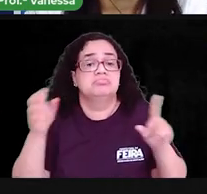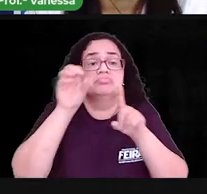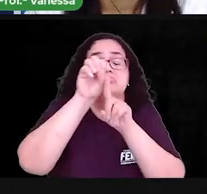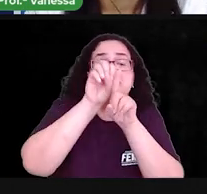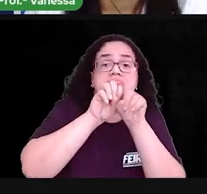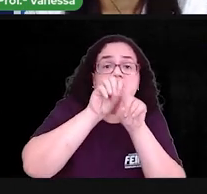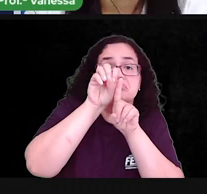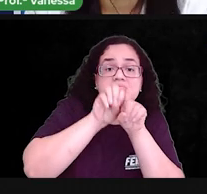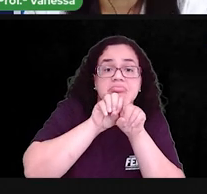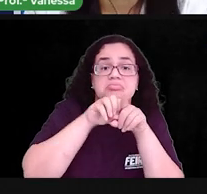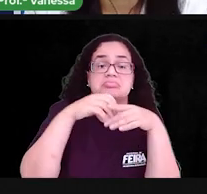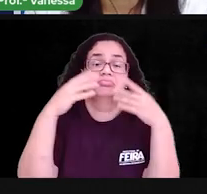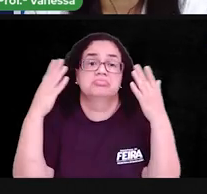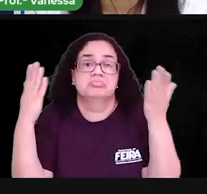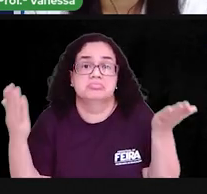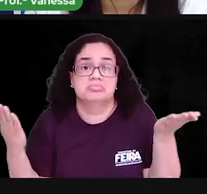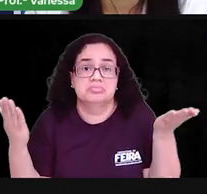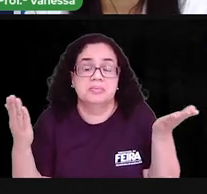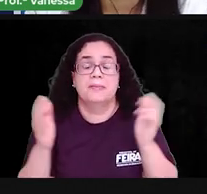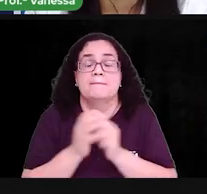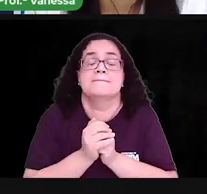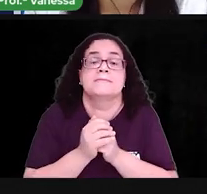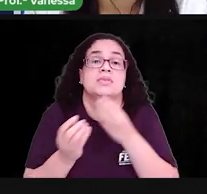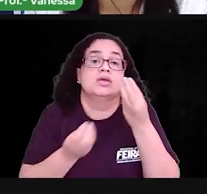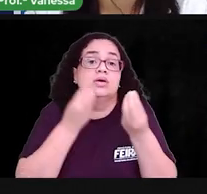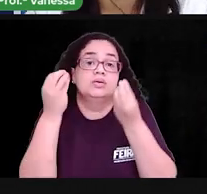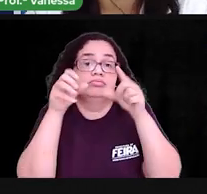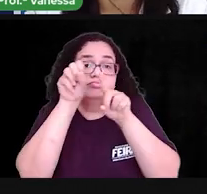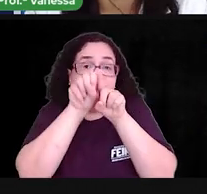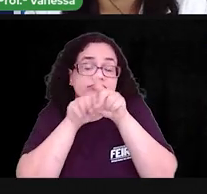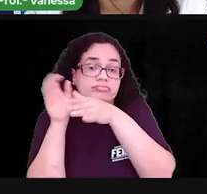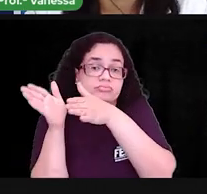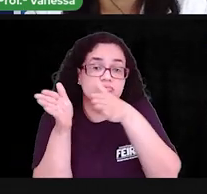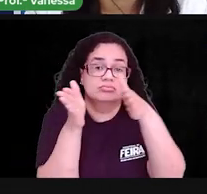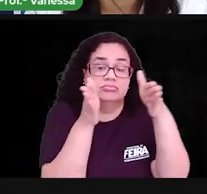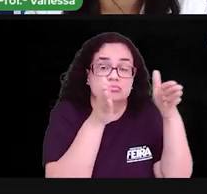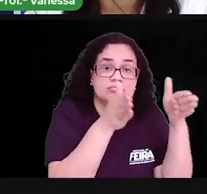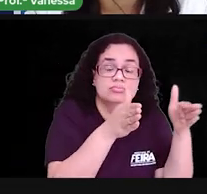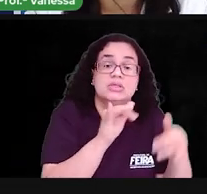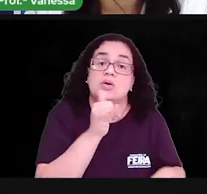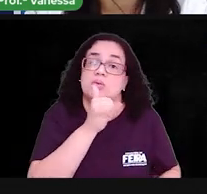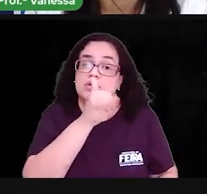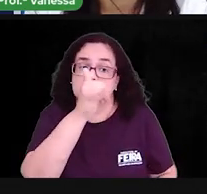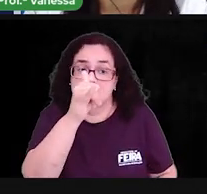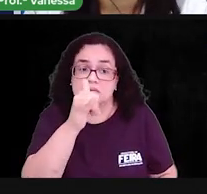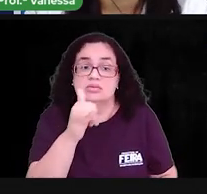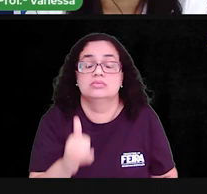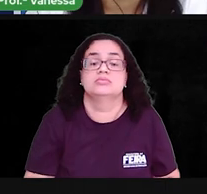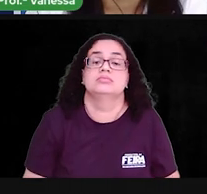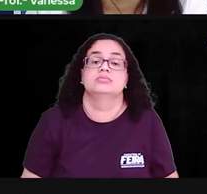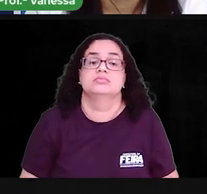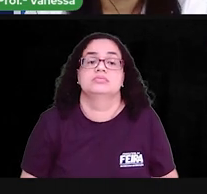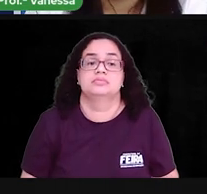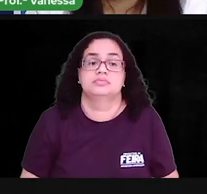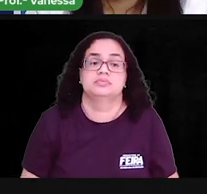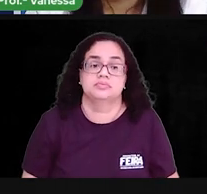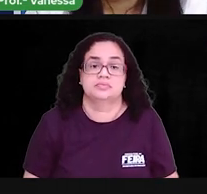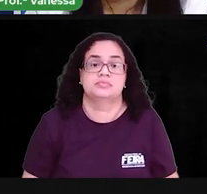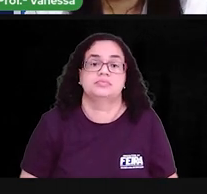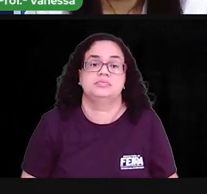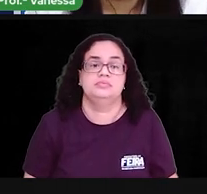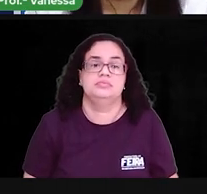o e aparecem também nos dados sobre o consumo mensal sobre ponto de energia para consumido nesse